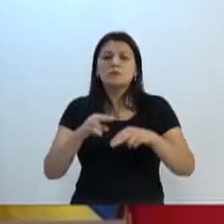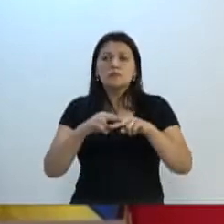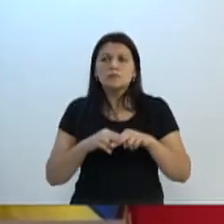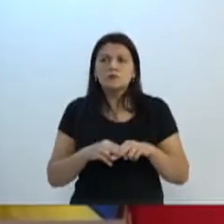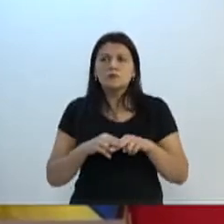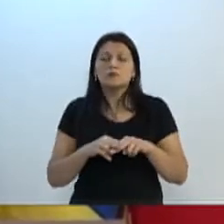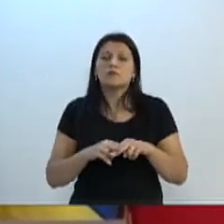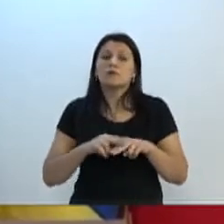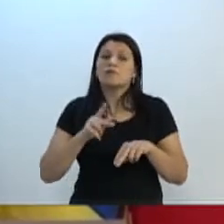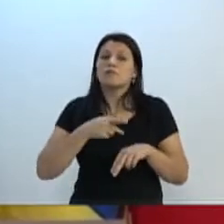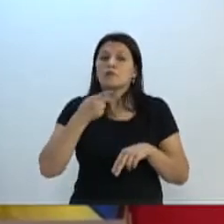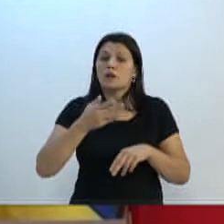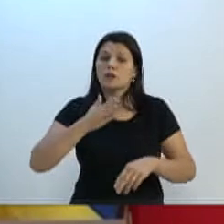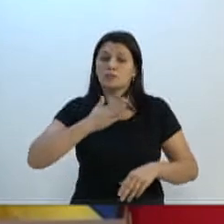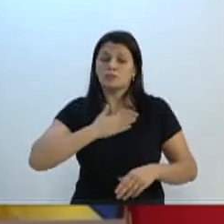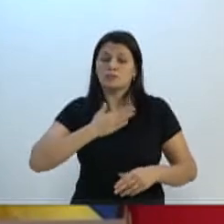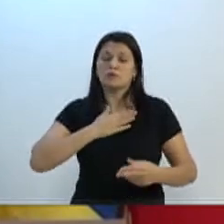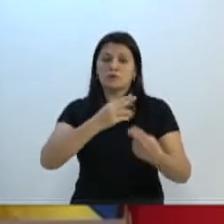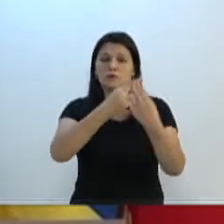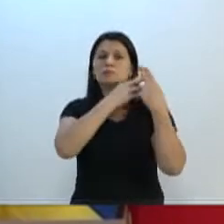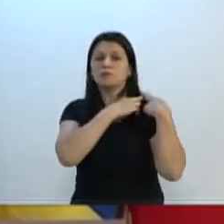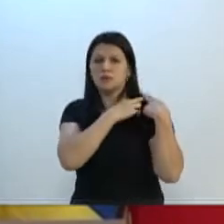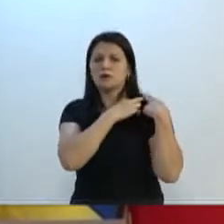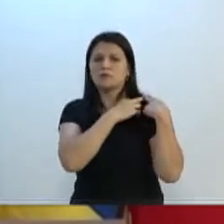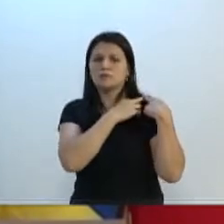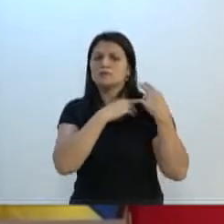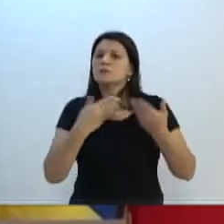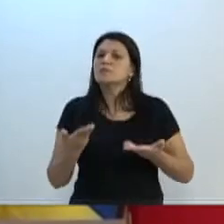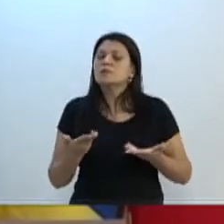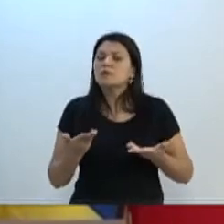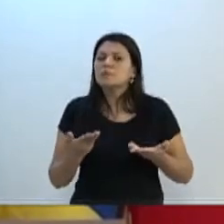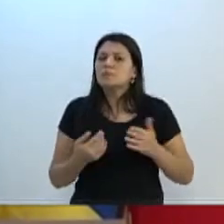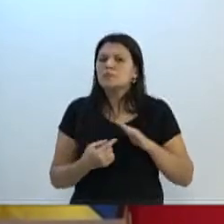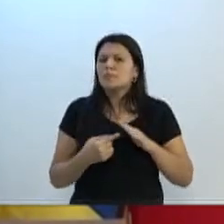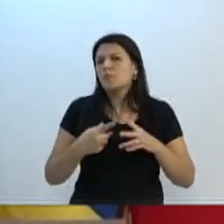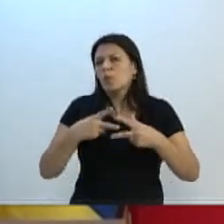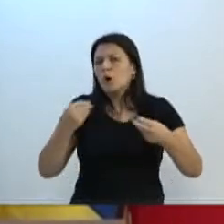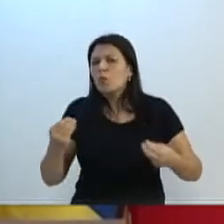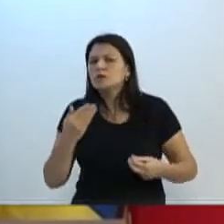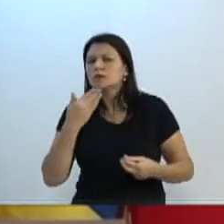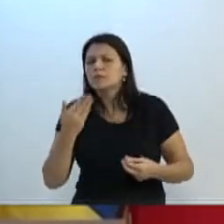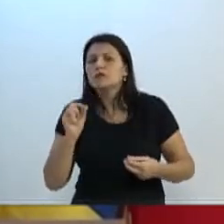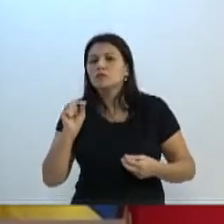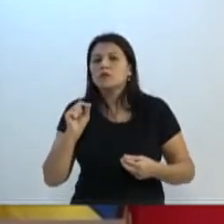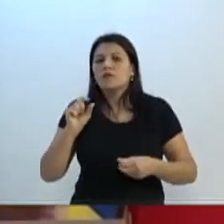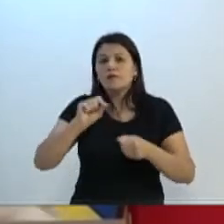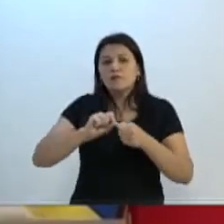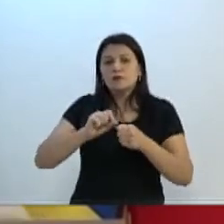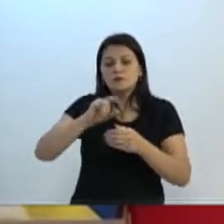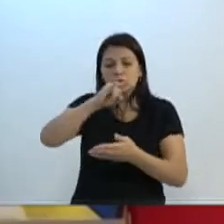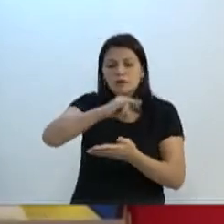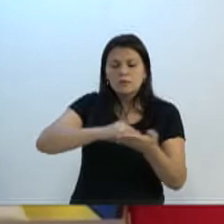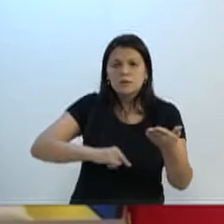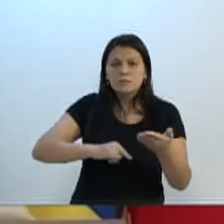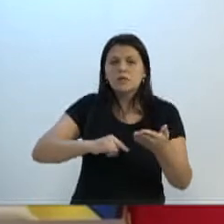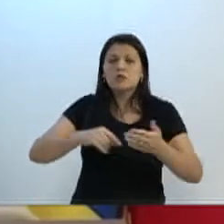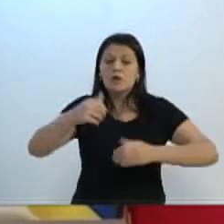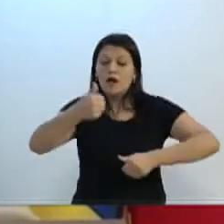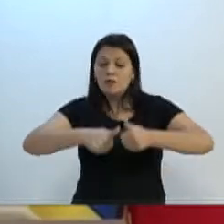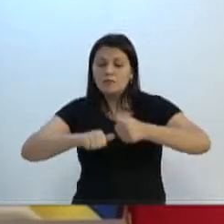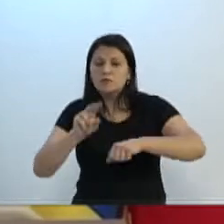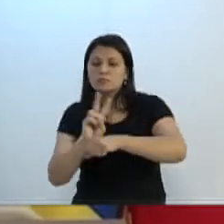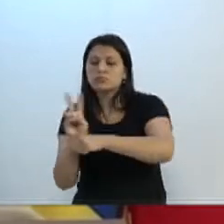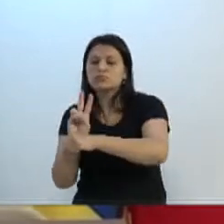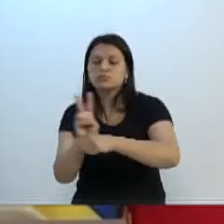volto a dizer, o nosso papel, quando aparece alguma situação, é fazer o encaminhamento, é fazer a questão de fiscalização.